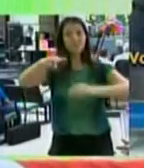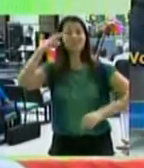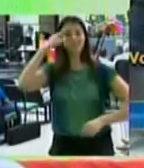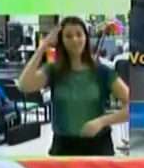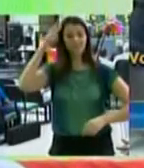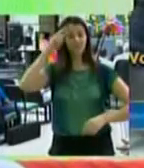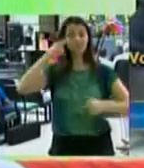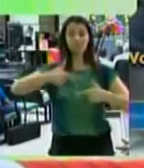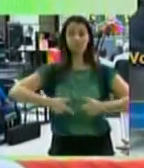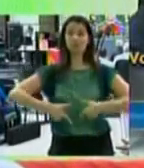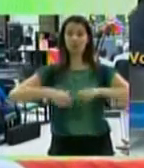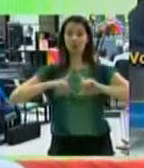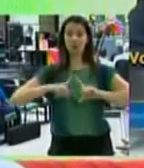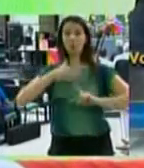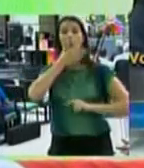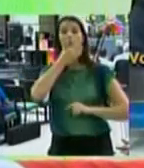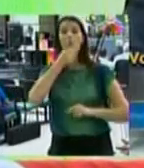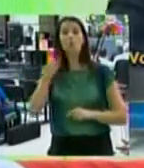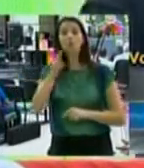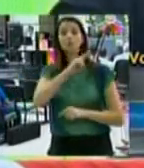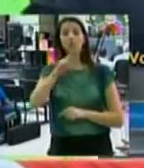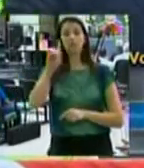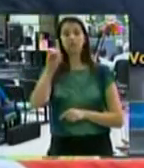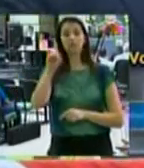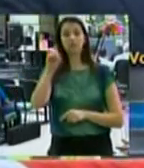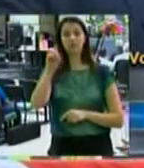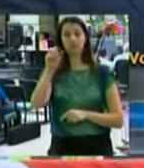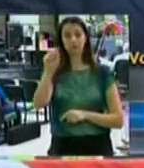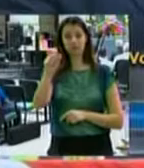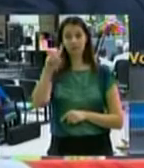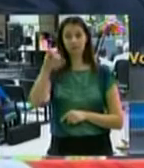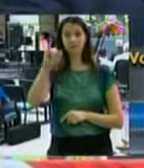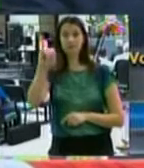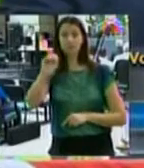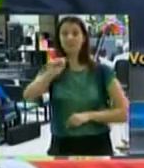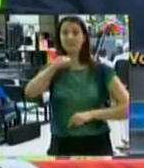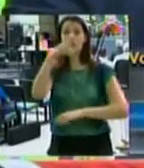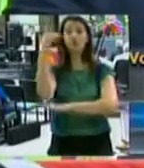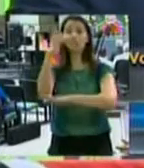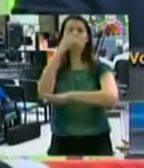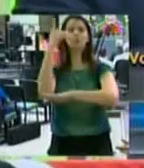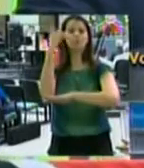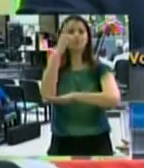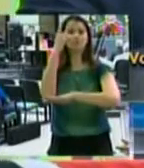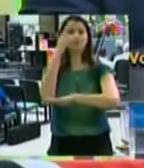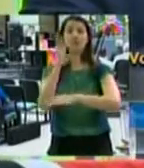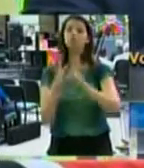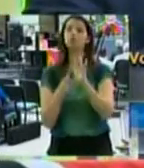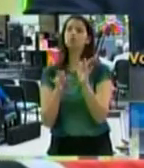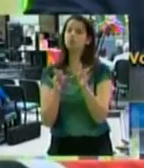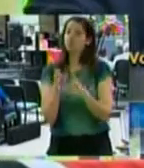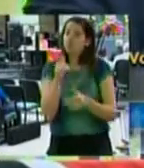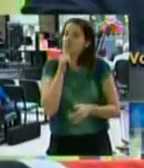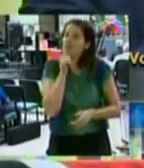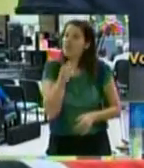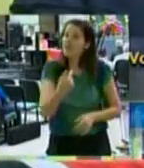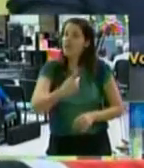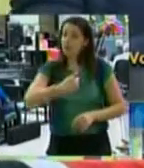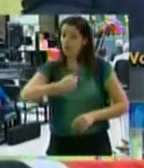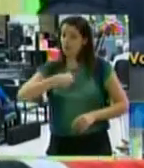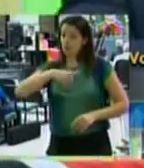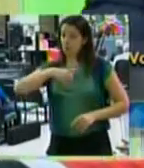Israel, foi Davi. E Jesus está dizendo: eu possuo a chave de Davi.